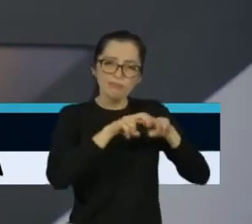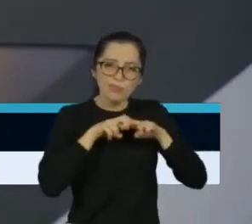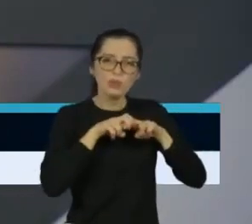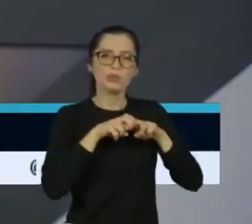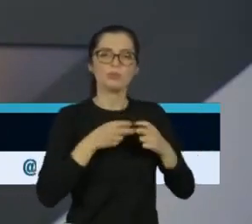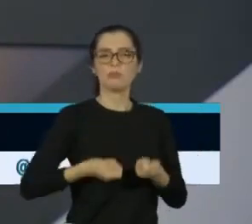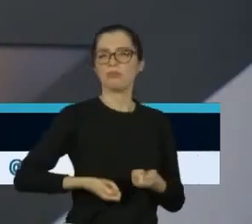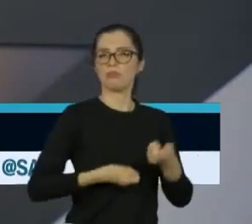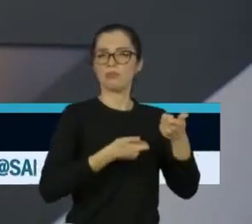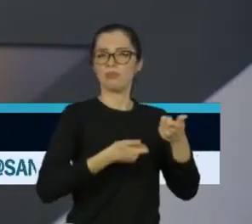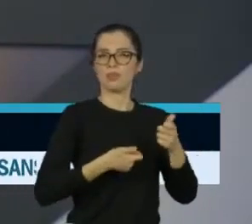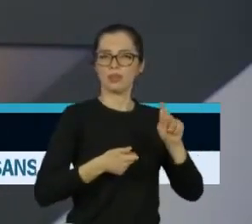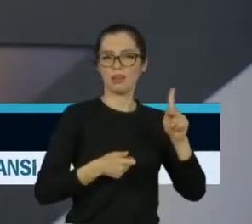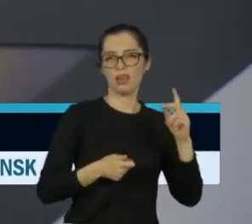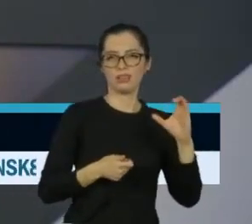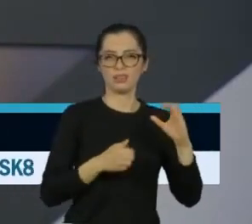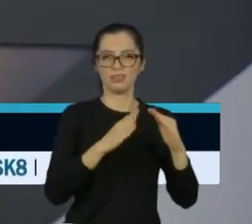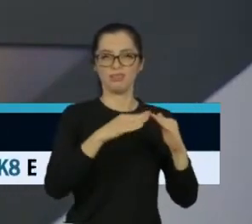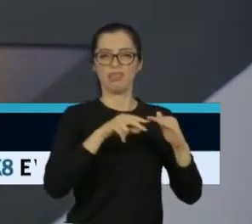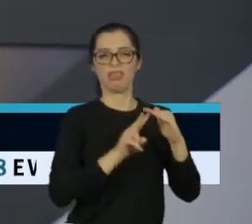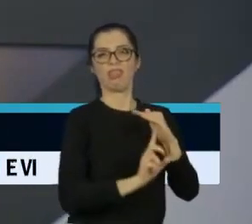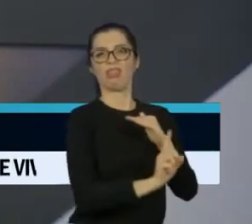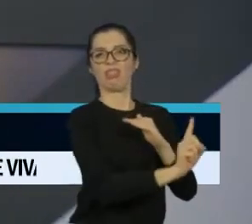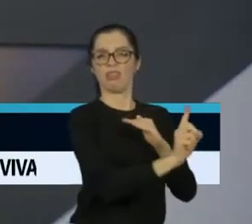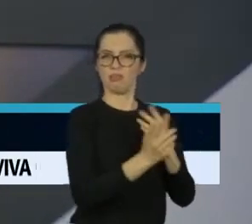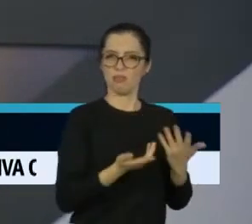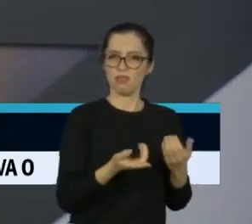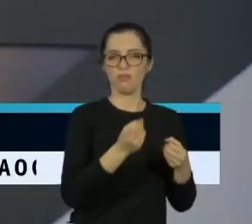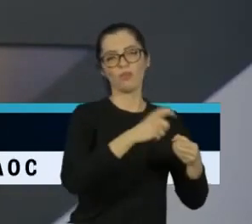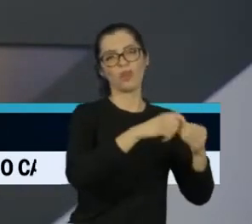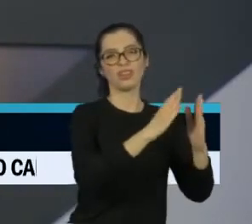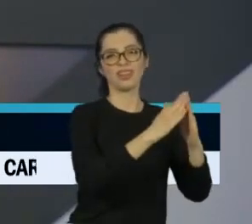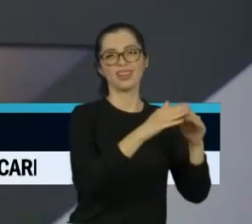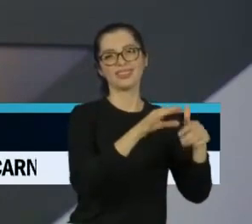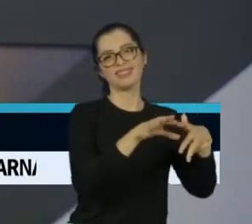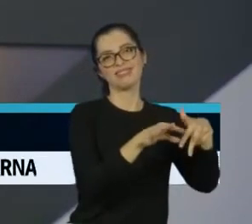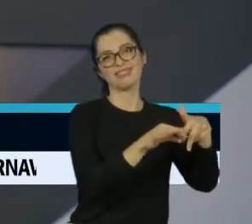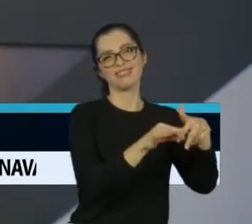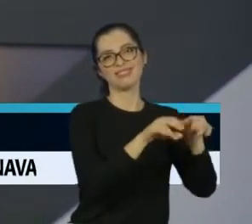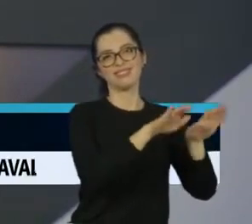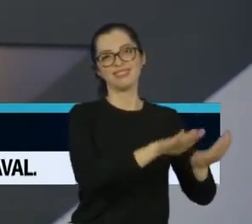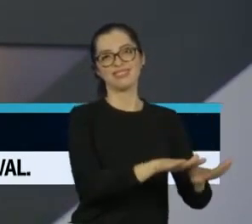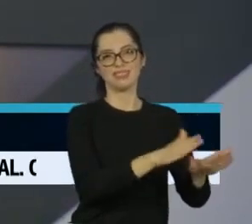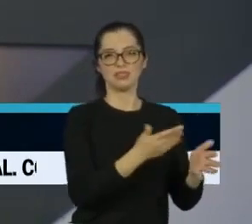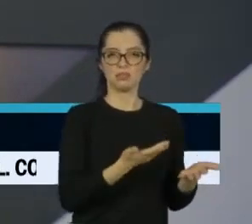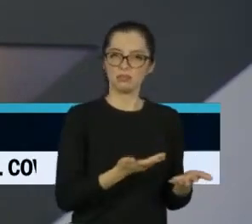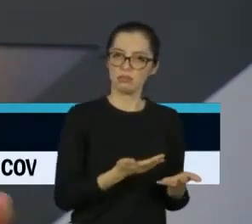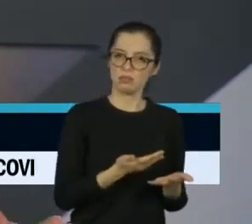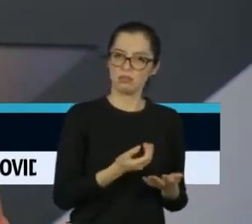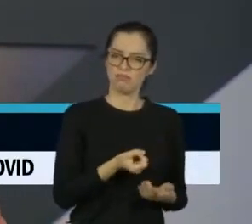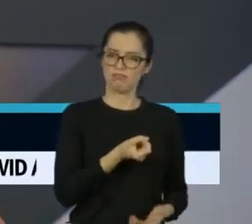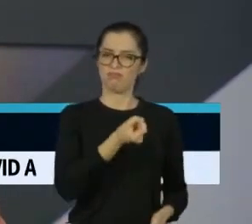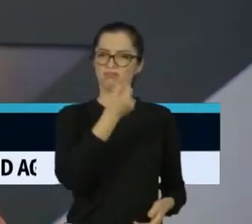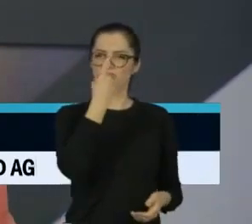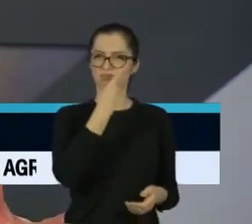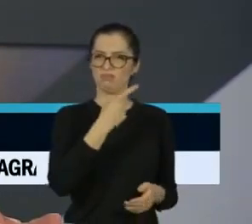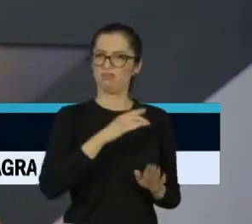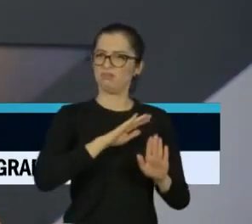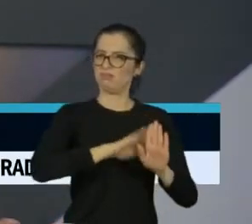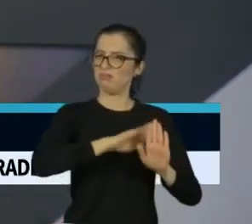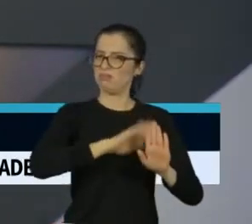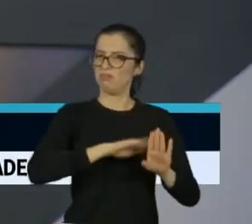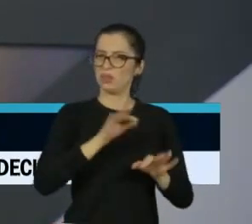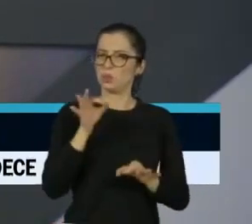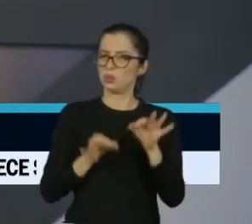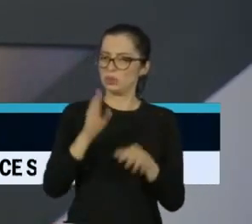do habeas corpus é que é muito ruim, não é? E, efetivamente, se nós olharmos, infelizmente, o judiciário brasileiro, em